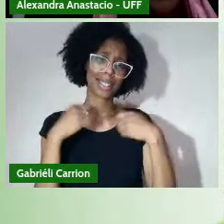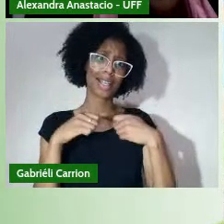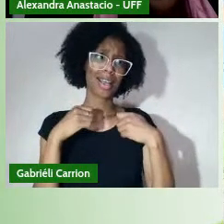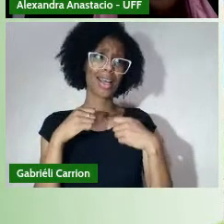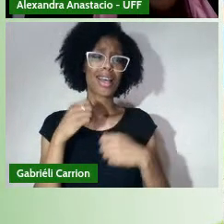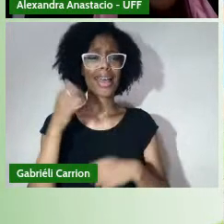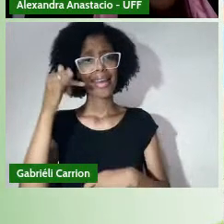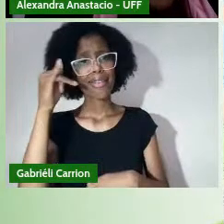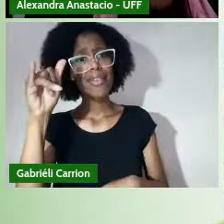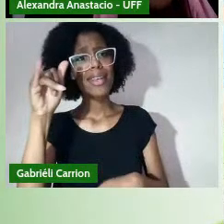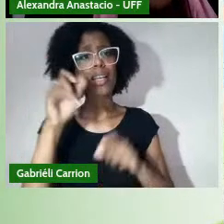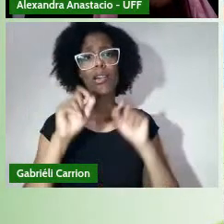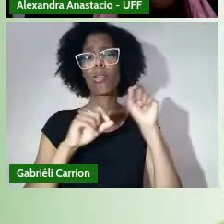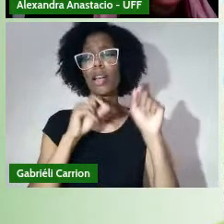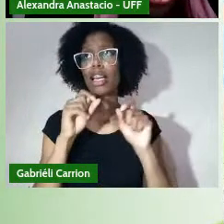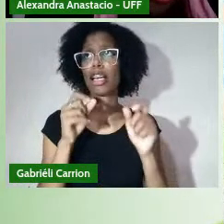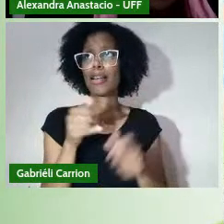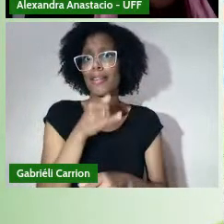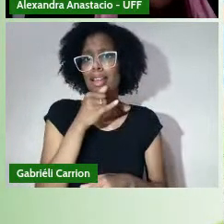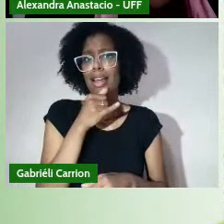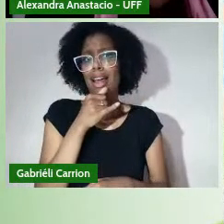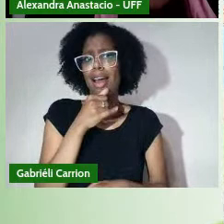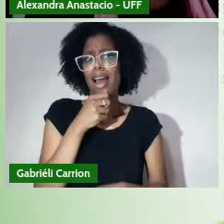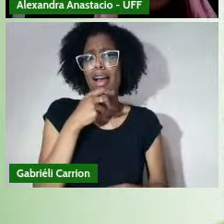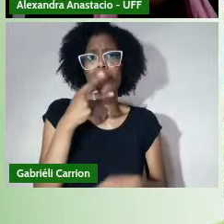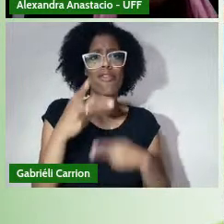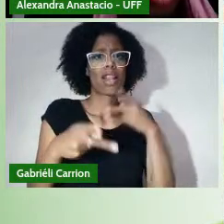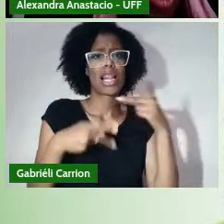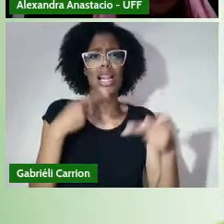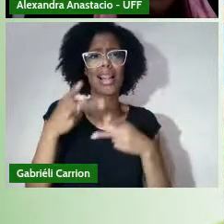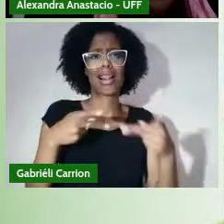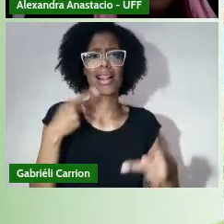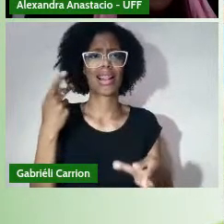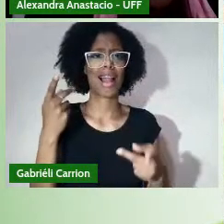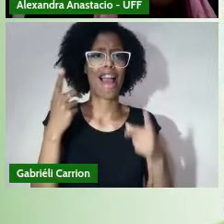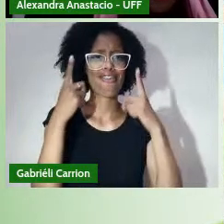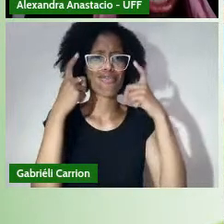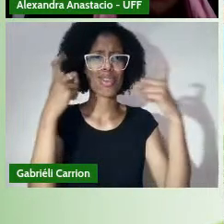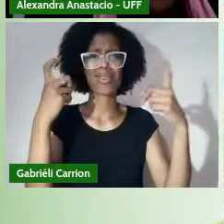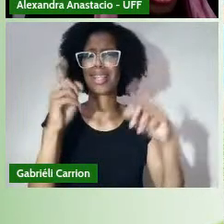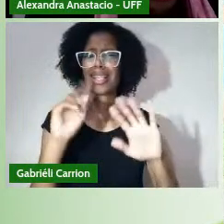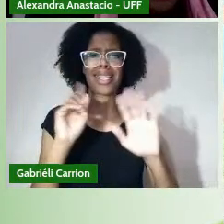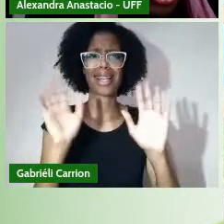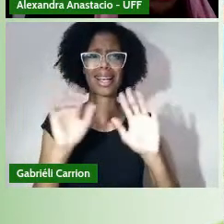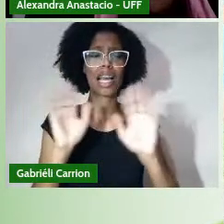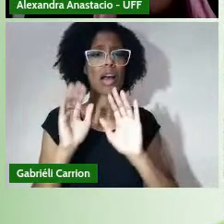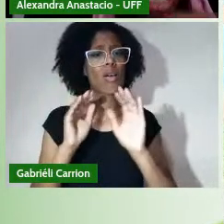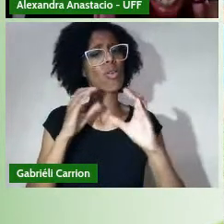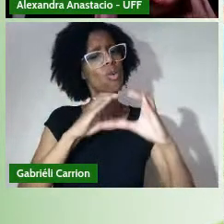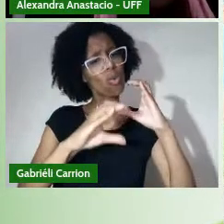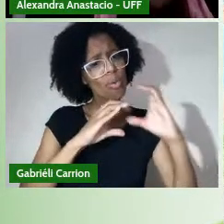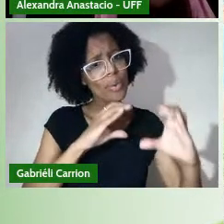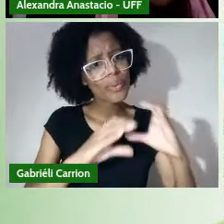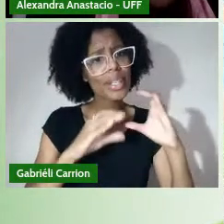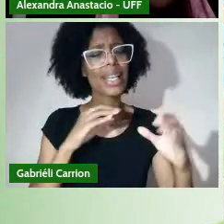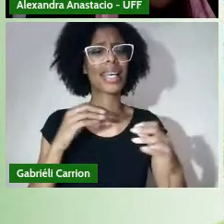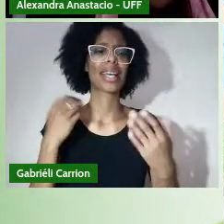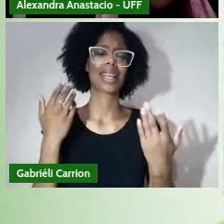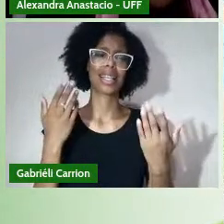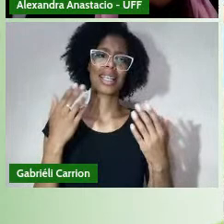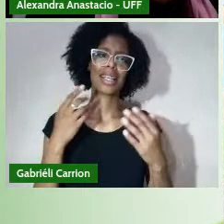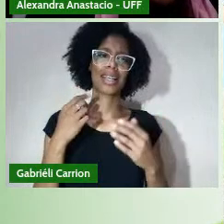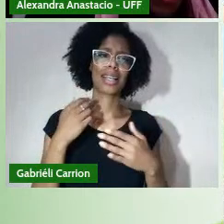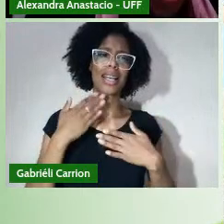evitar as falas violentas. Vamos conversar, vamos caminhar, né, nos seus sapatos,